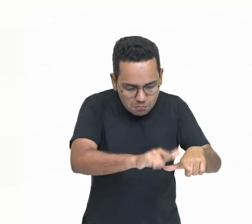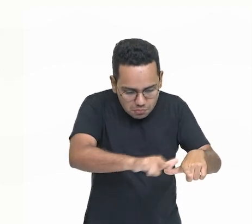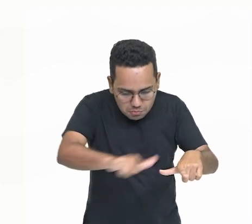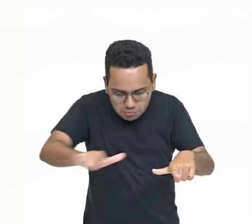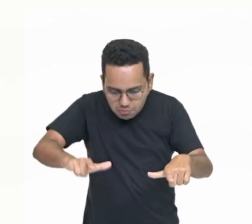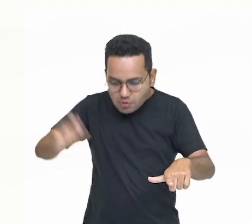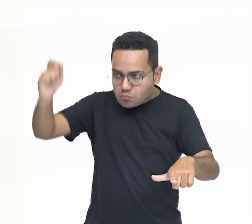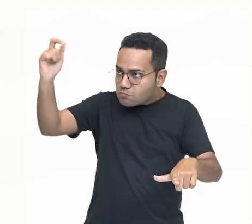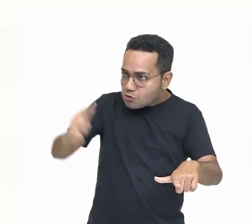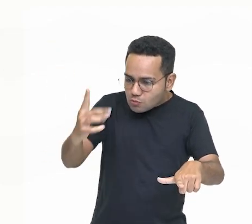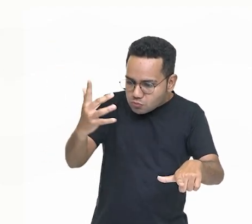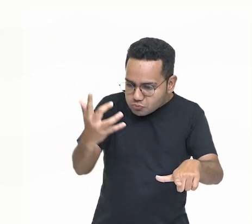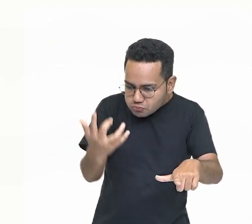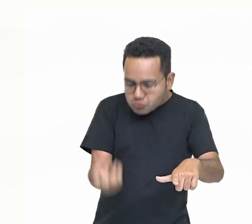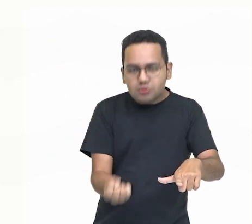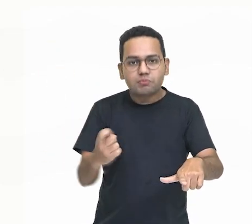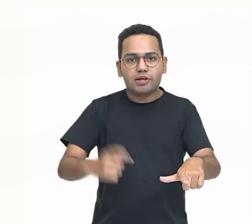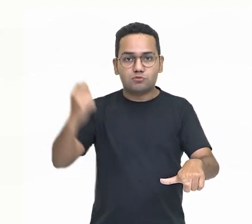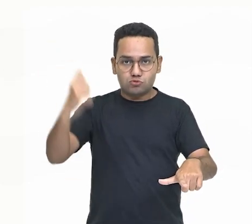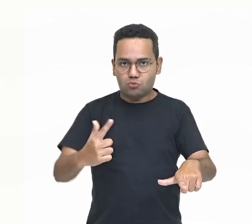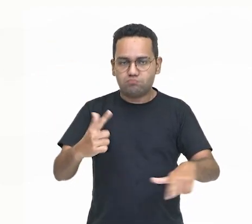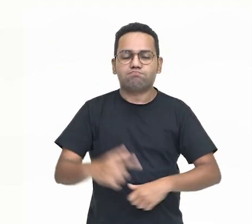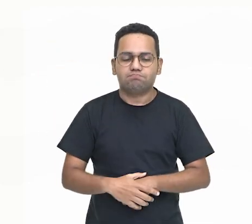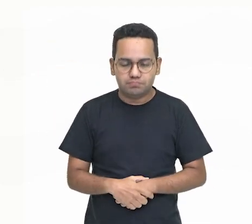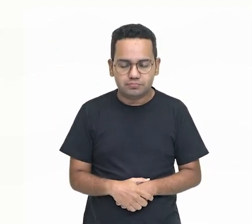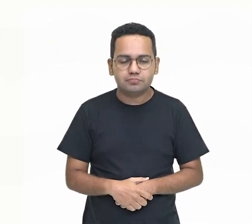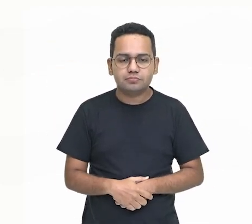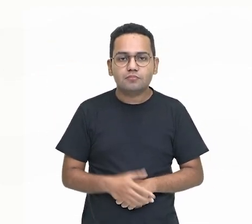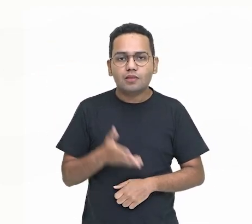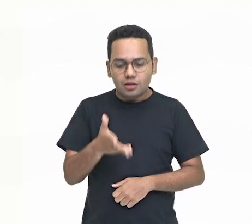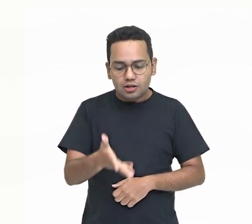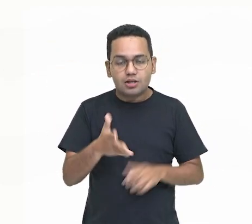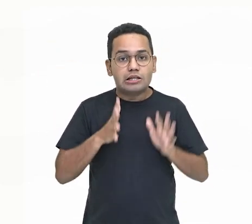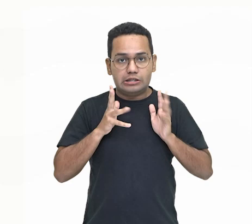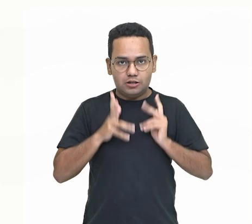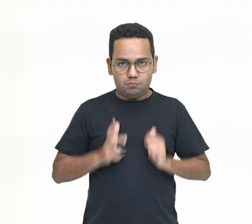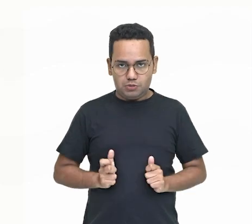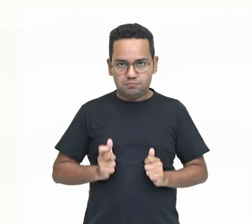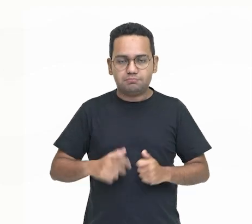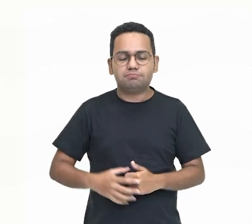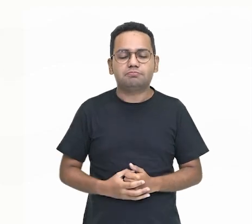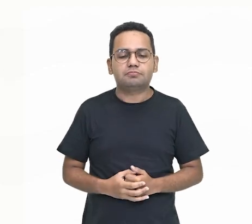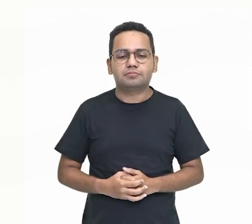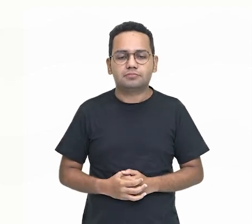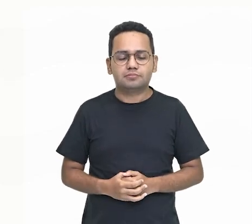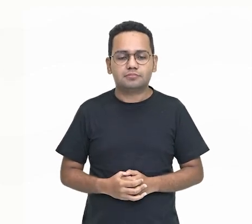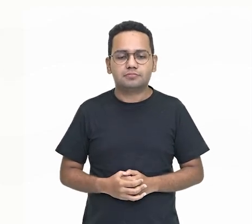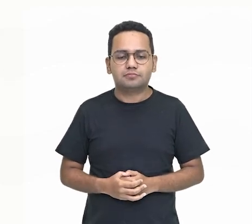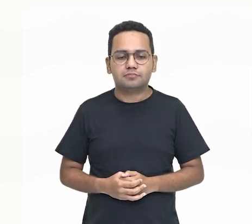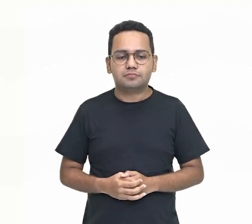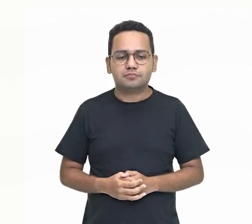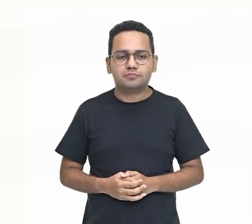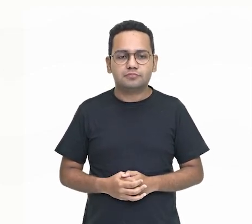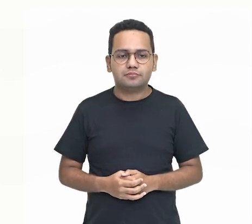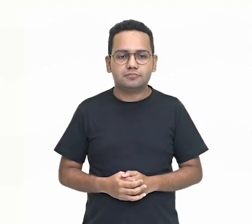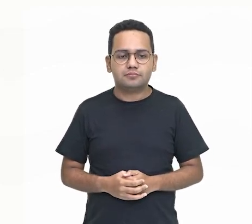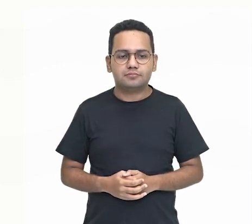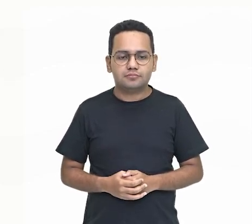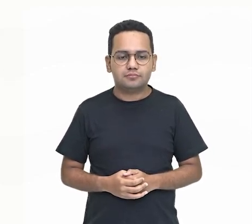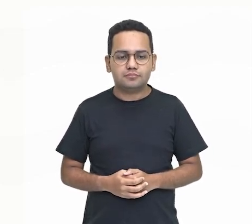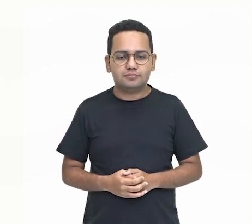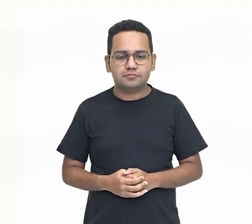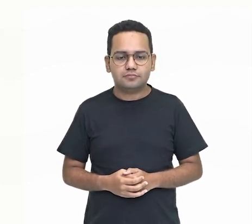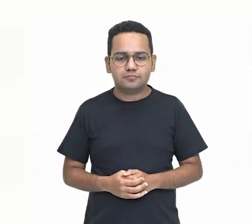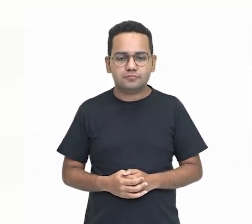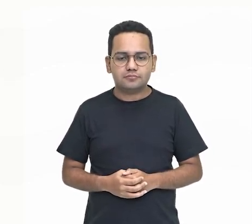aí, e ela, por ser uma fonte de energia alternativa, você pode perceber comigo aqui